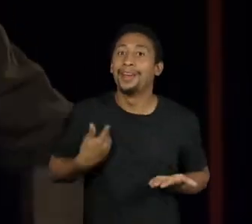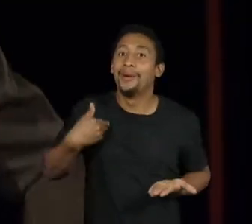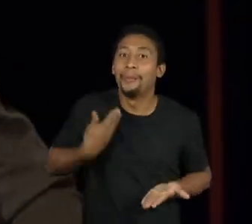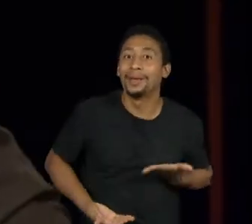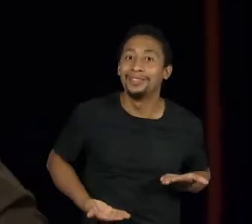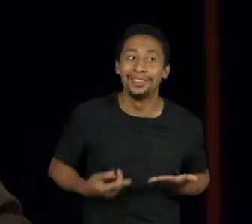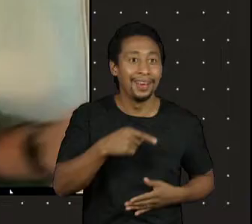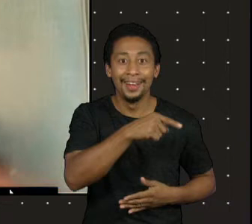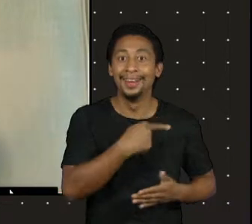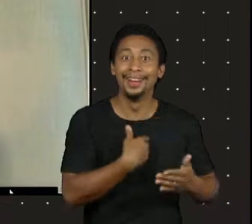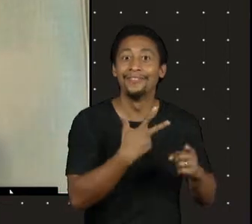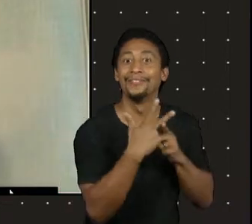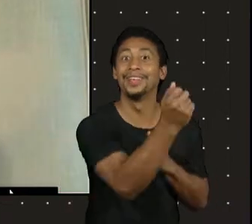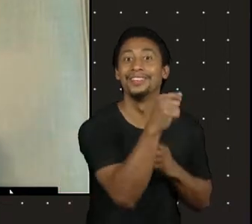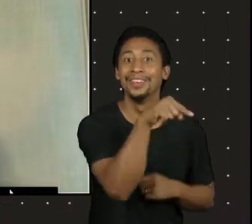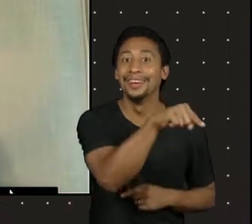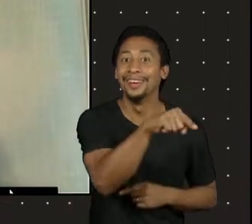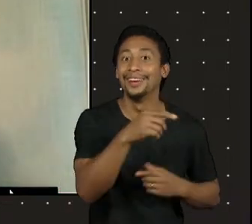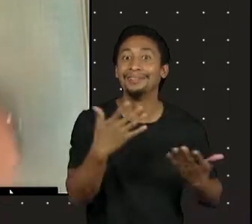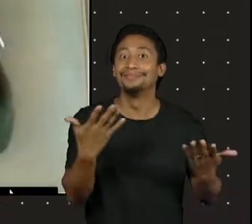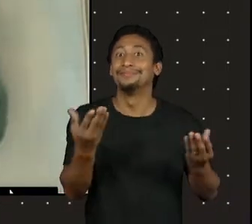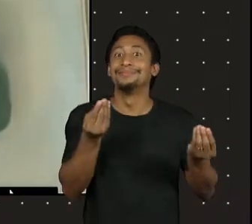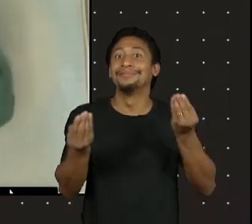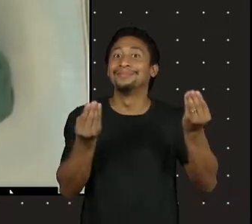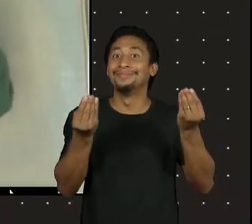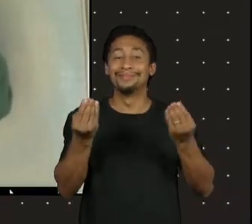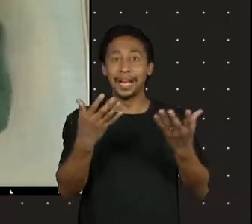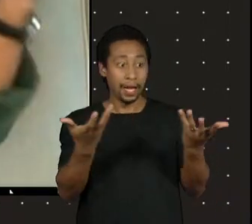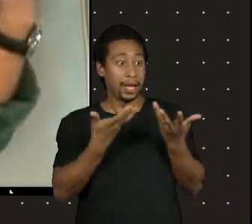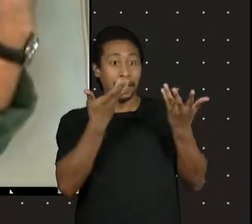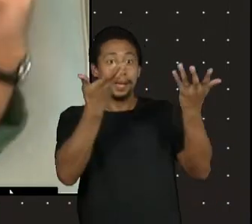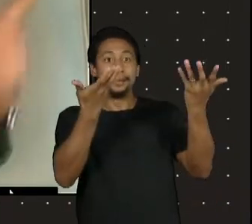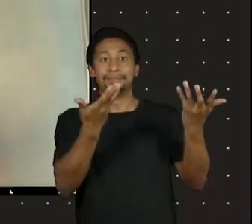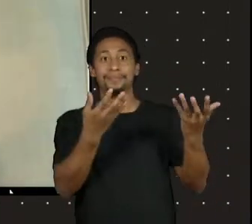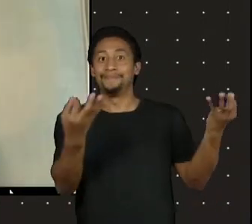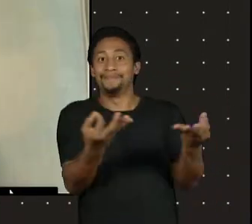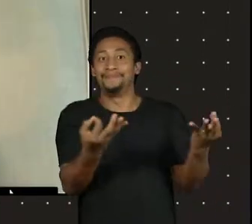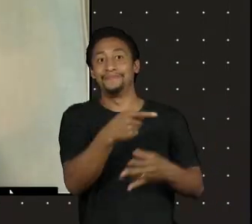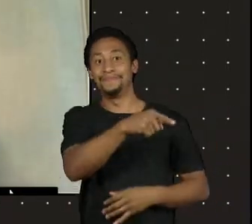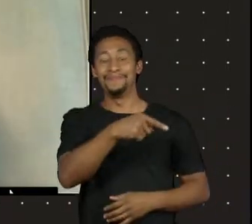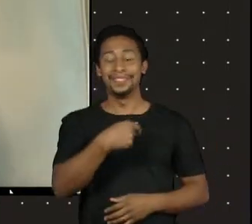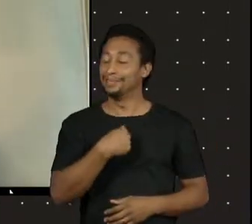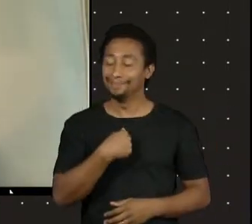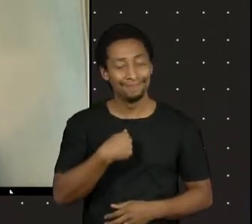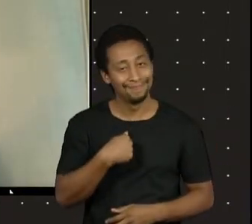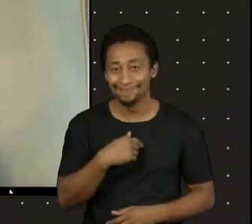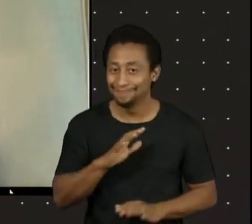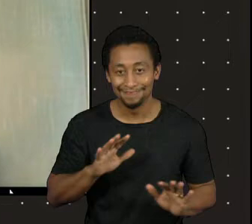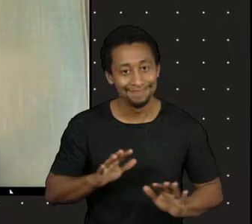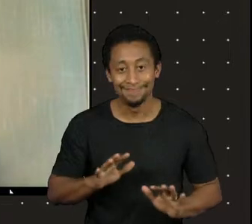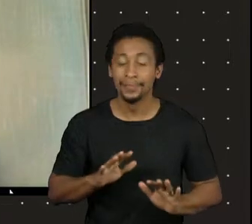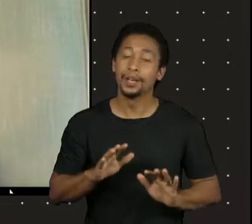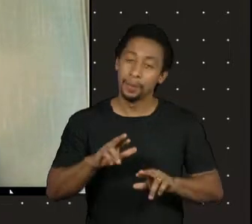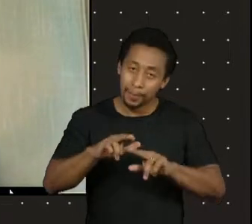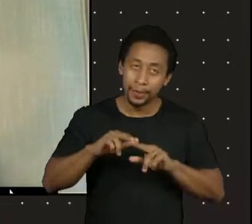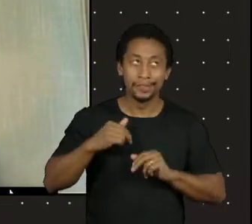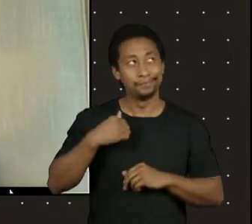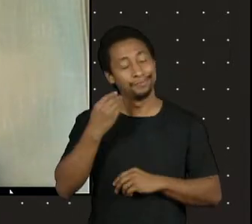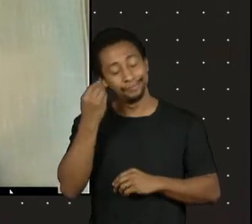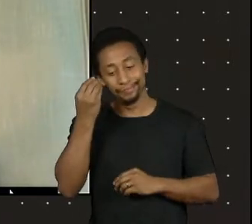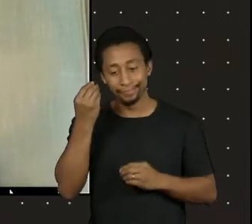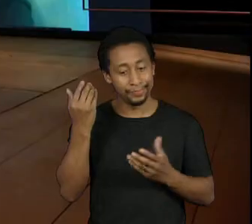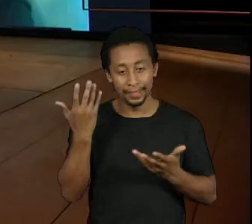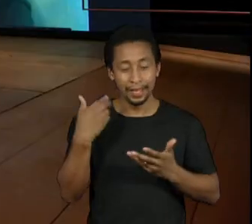cantando Wilson Batista. Quer dizer, talvez tenha sido aí que eu tenha me atinado para o samba.